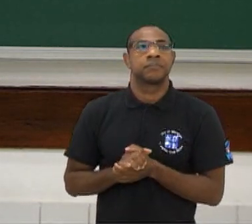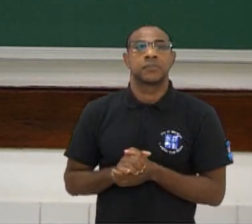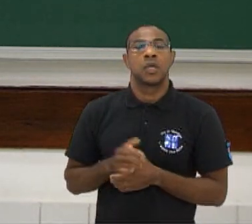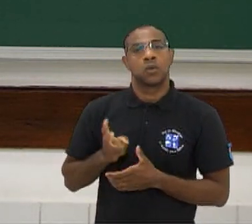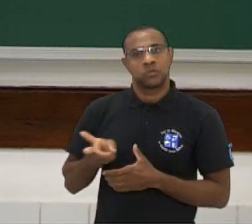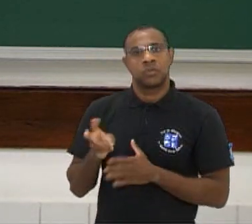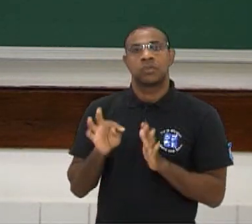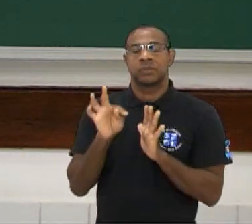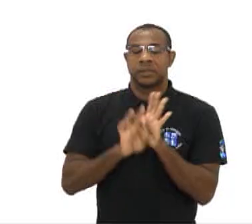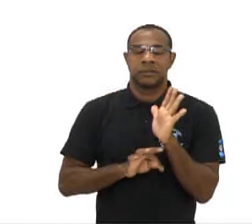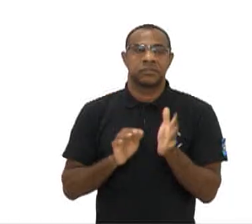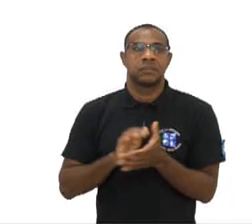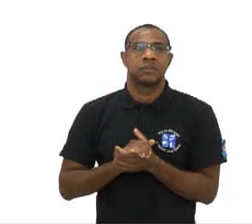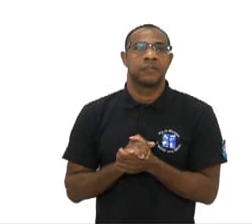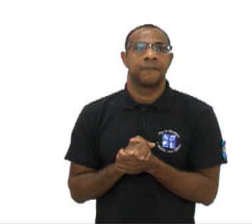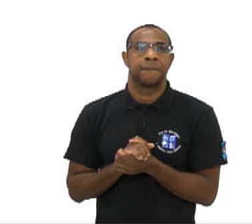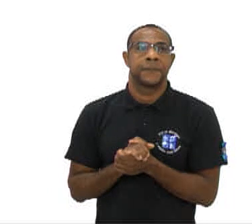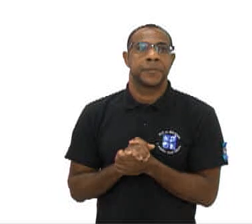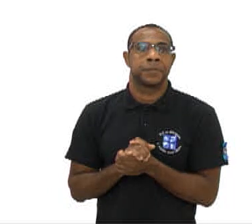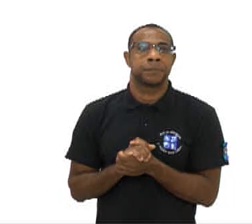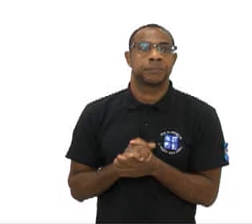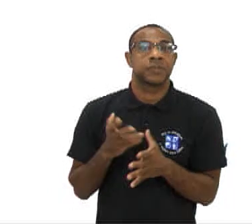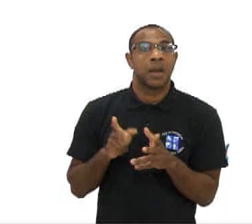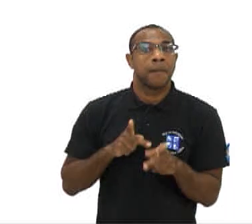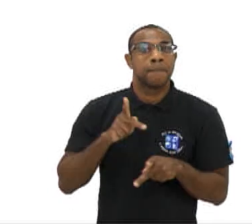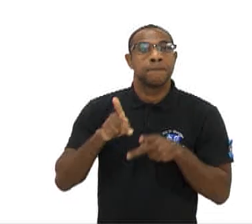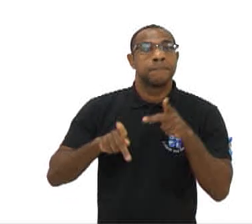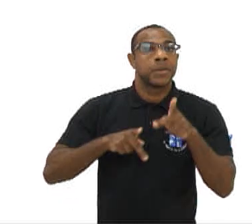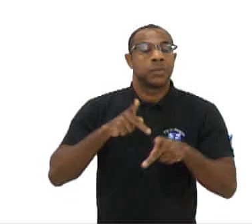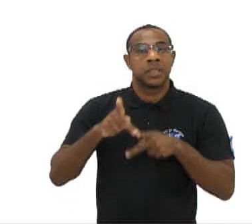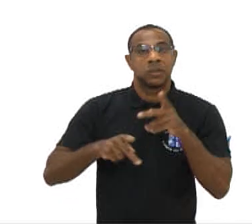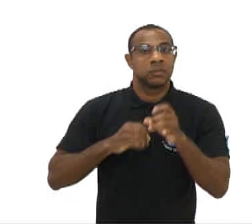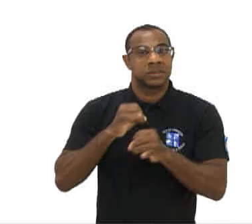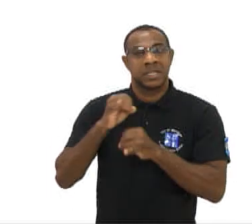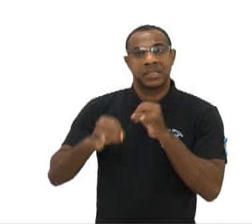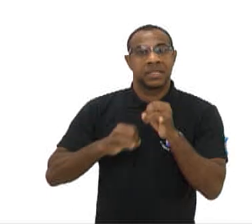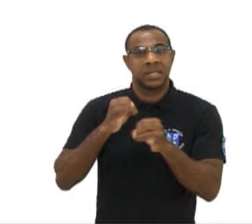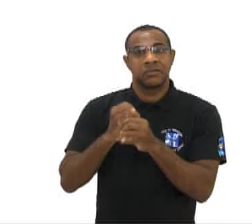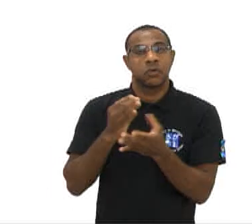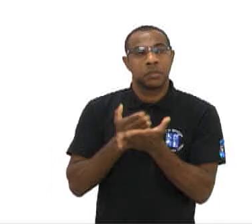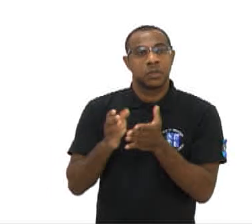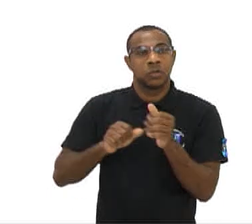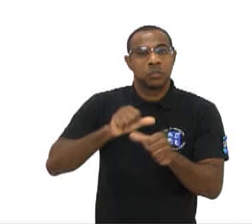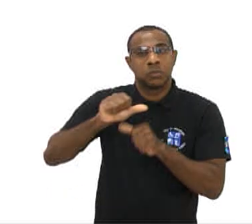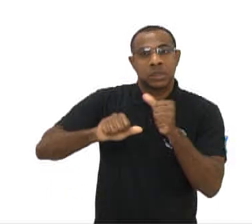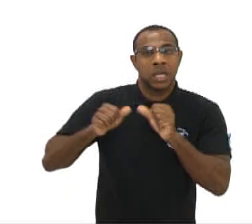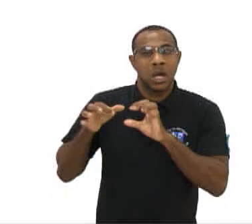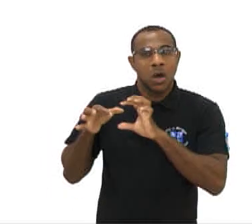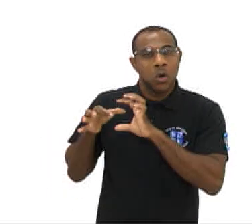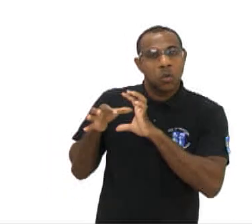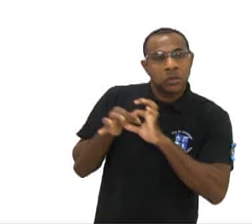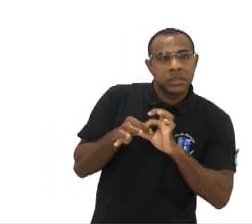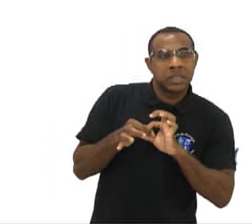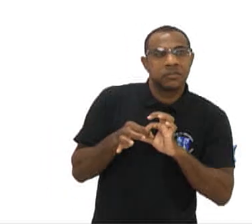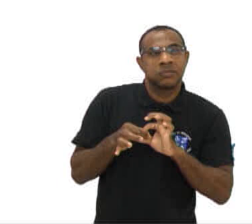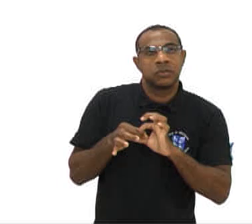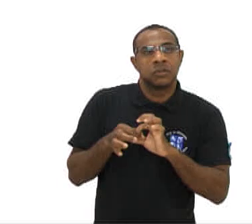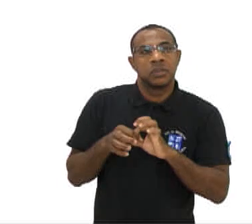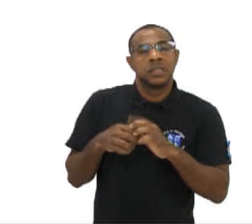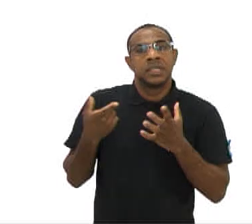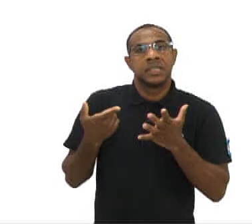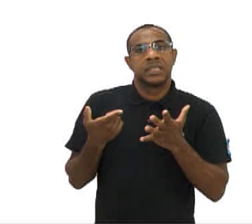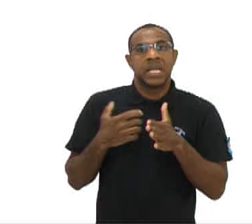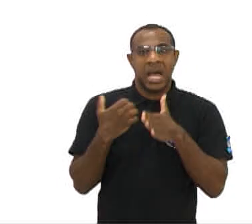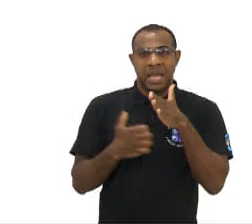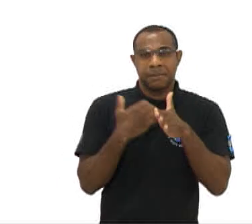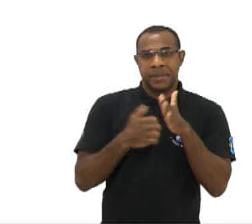Continuando o texto, nós temos: mas a popularização da internet começou a mudar o contexto a partir do momento em que as